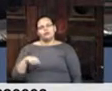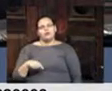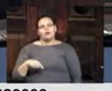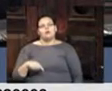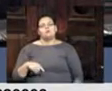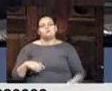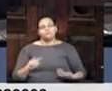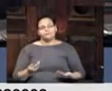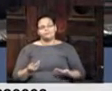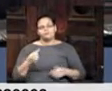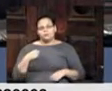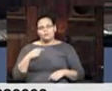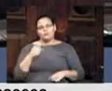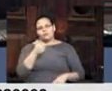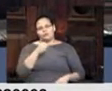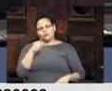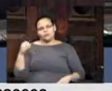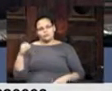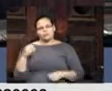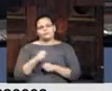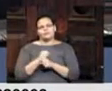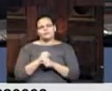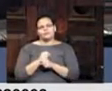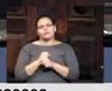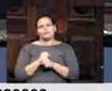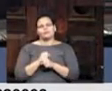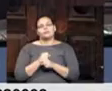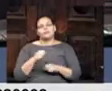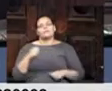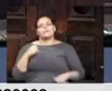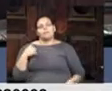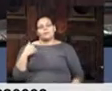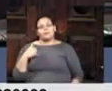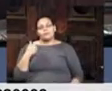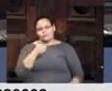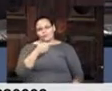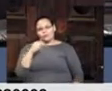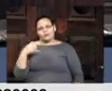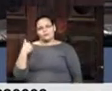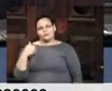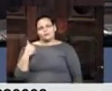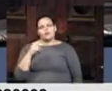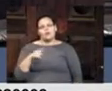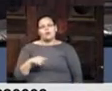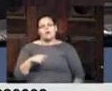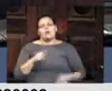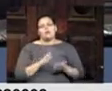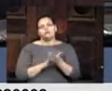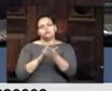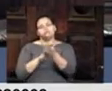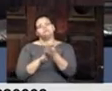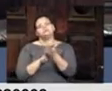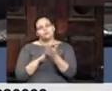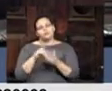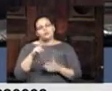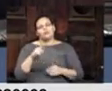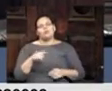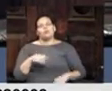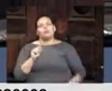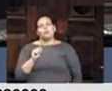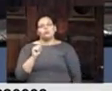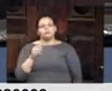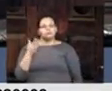Portanto, neste centenário de Ulisses Guimarães, acho que é importante prestar uma homenagem, fazer menção àquilo que